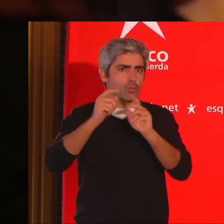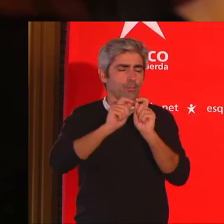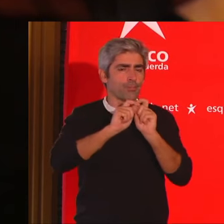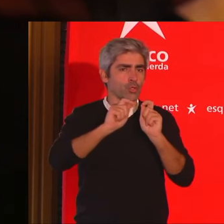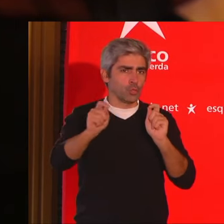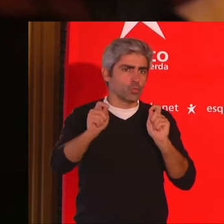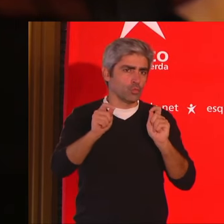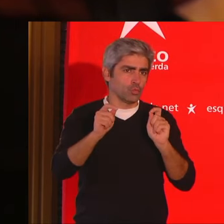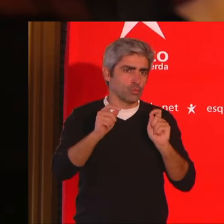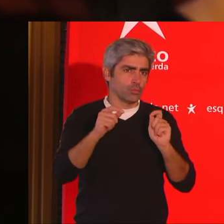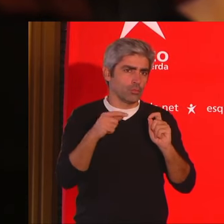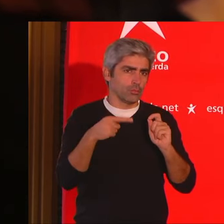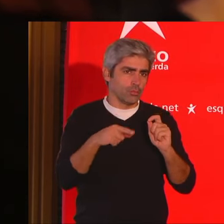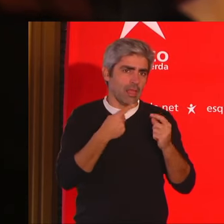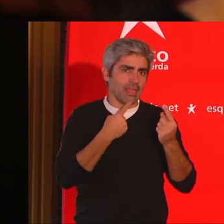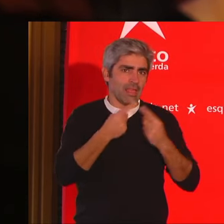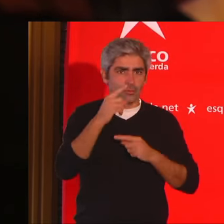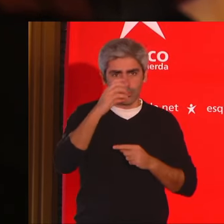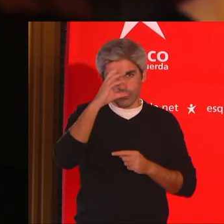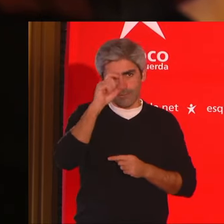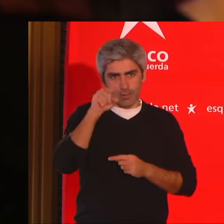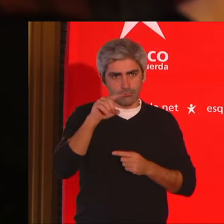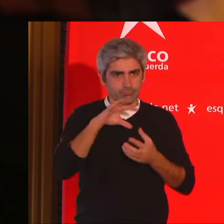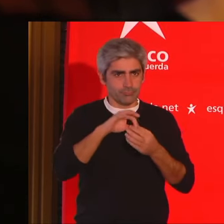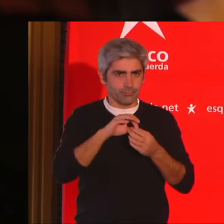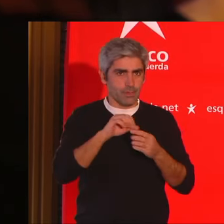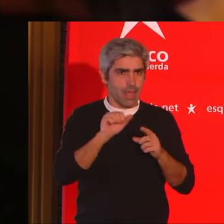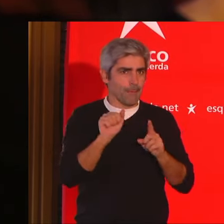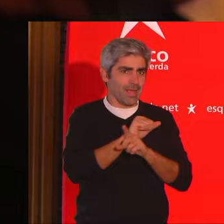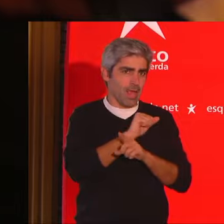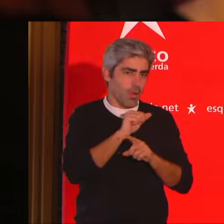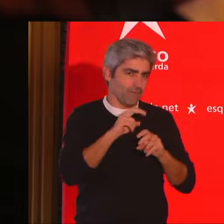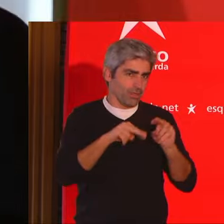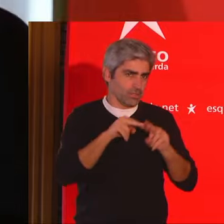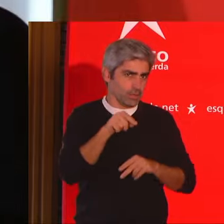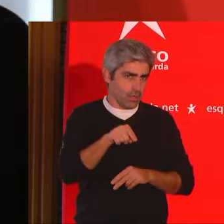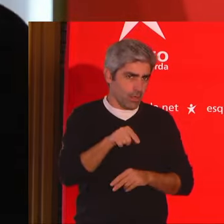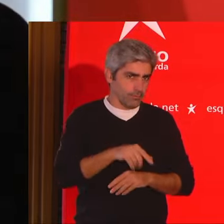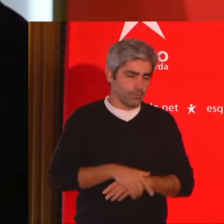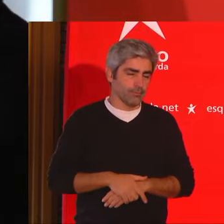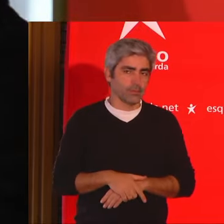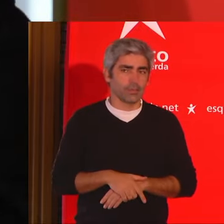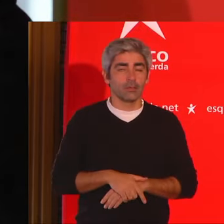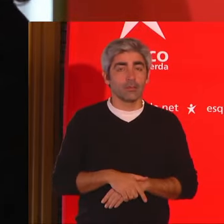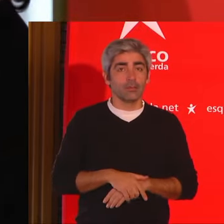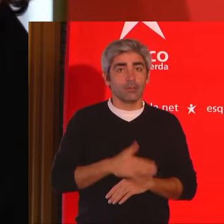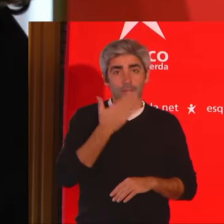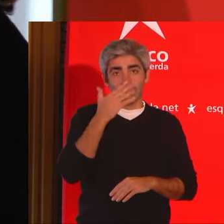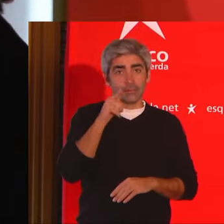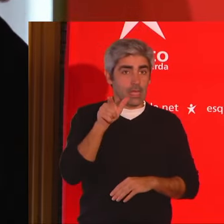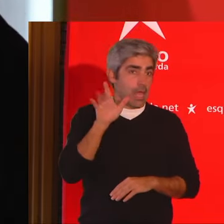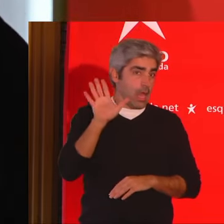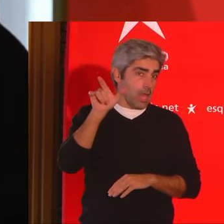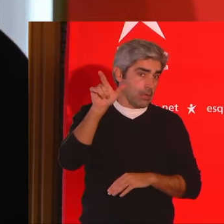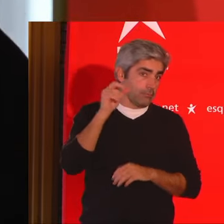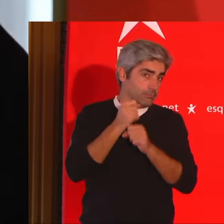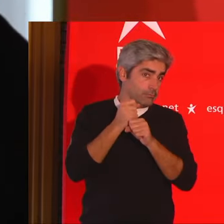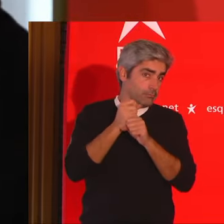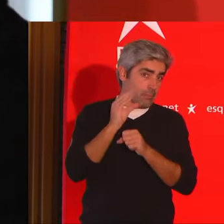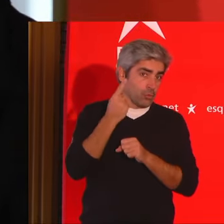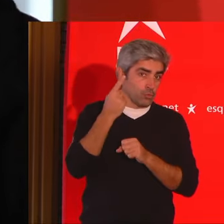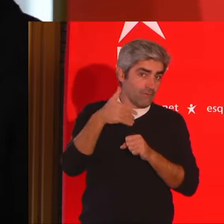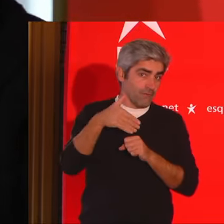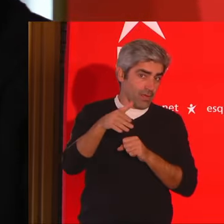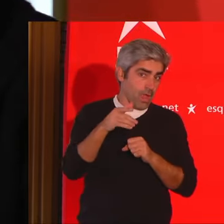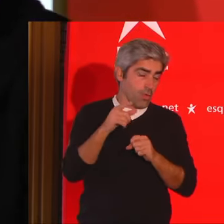período em que há a queixa do governo sobre o dito apagão fiscal, que parece estar lá a trabalhar mais outro